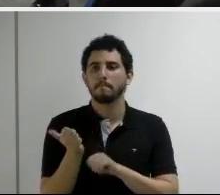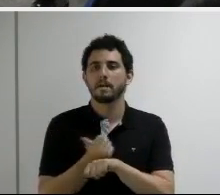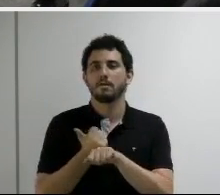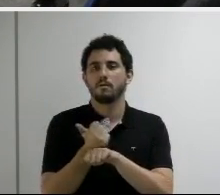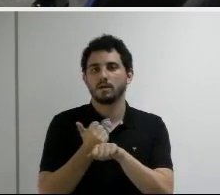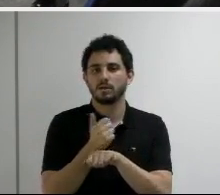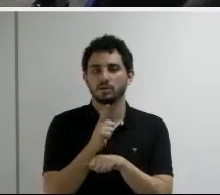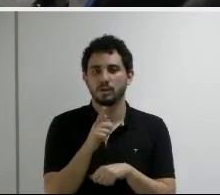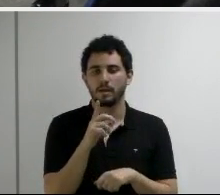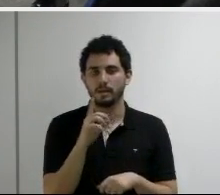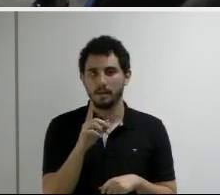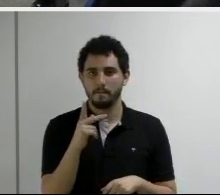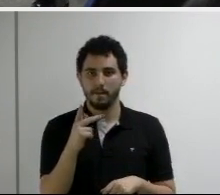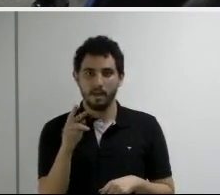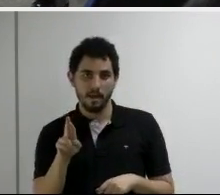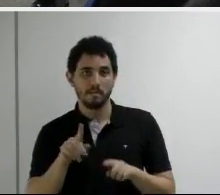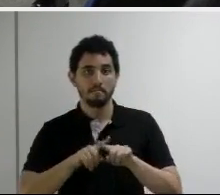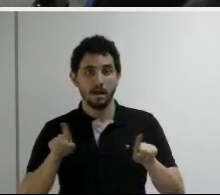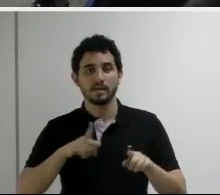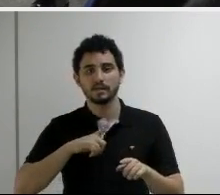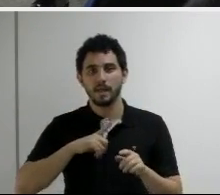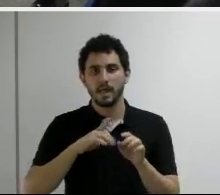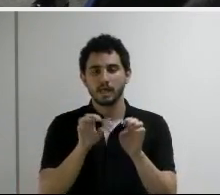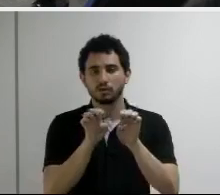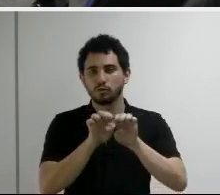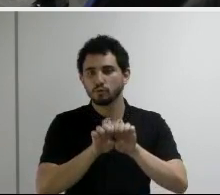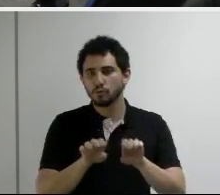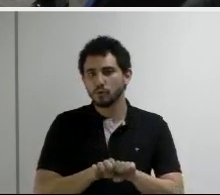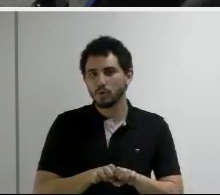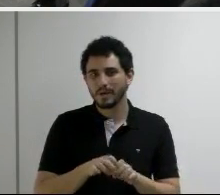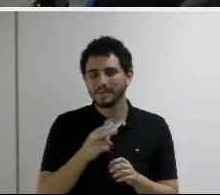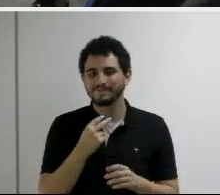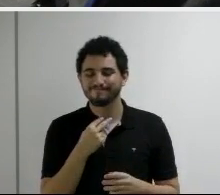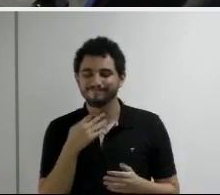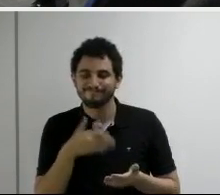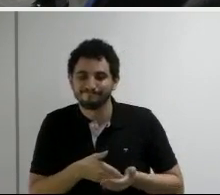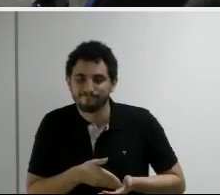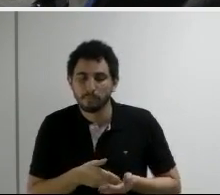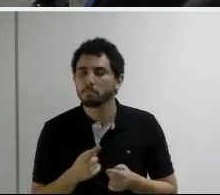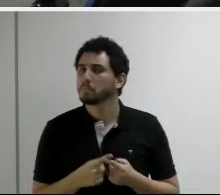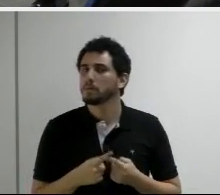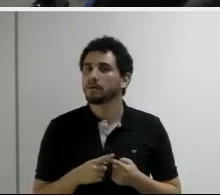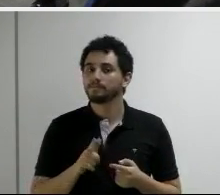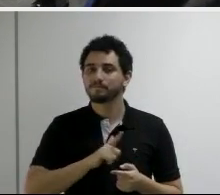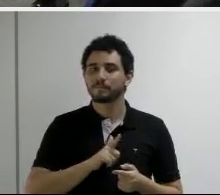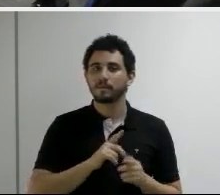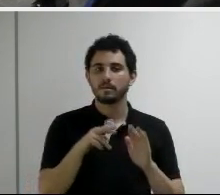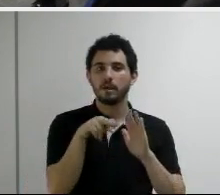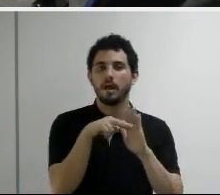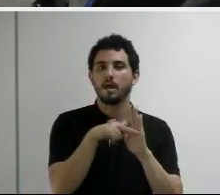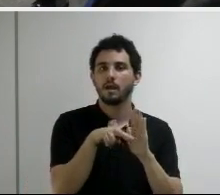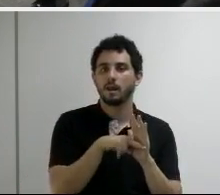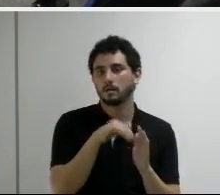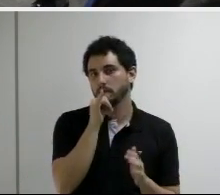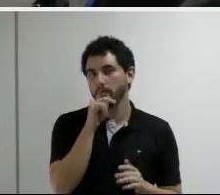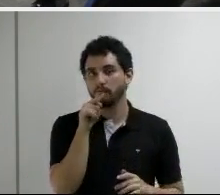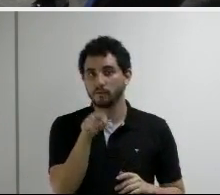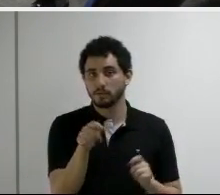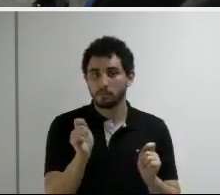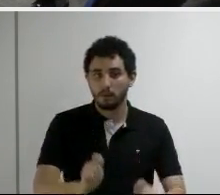GDPR, mas a gente ainda tem uma estrutura um pouquinho amarrada. Por que eu digo amarrada? Porque a gente tem uma regra de você